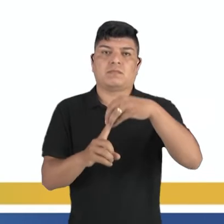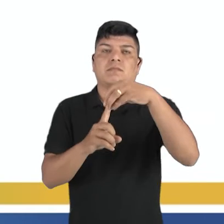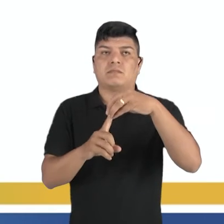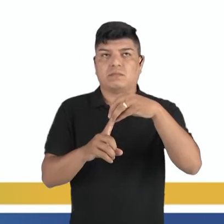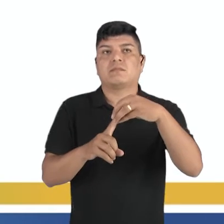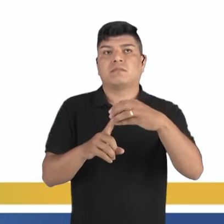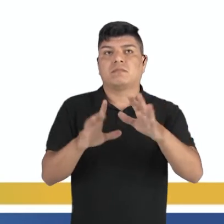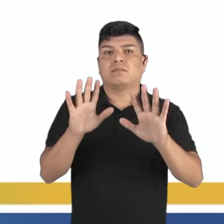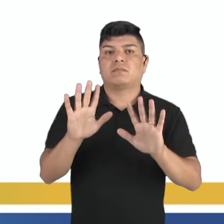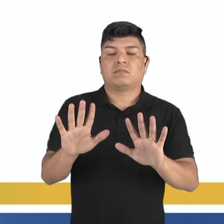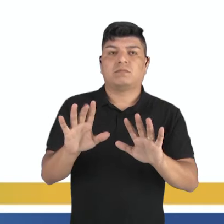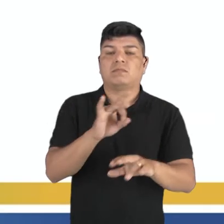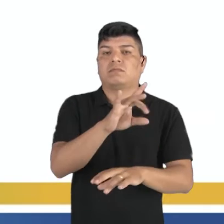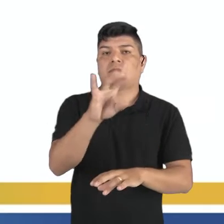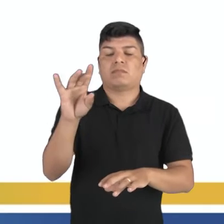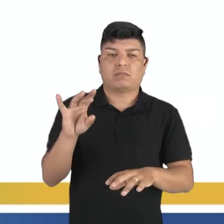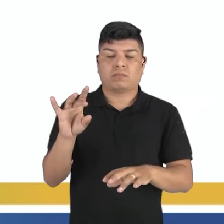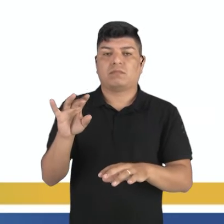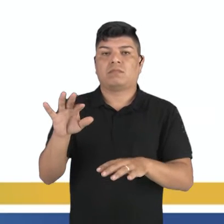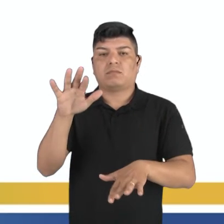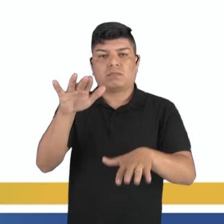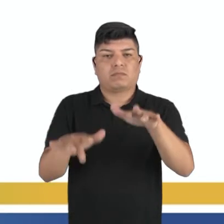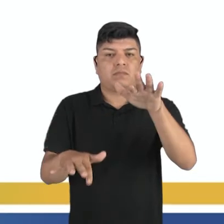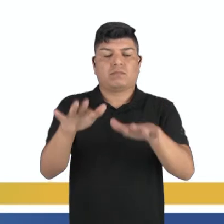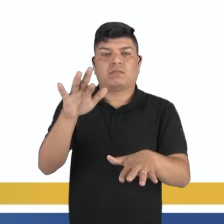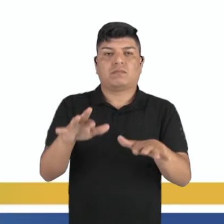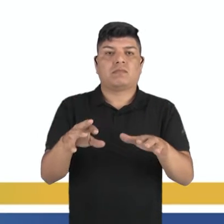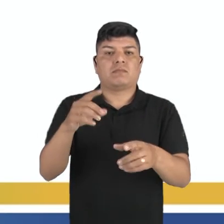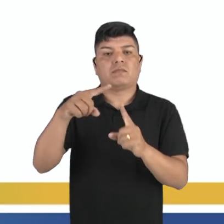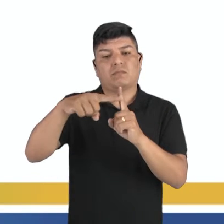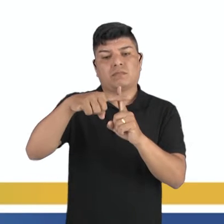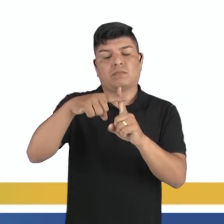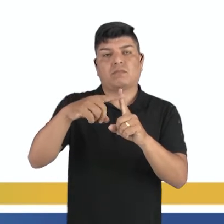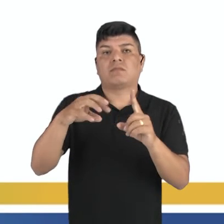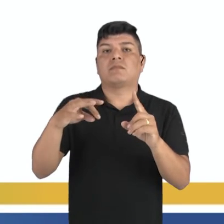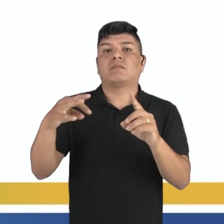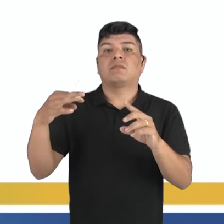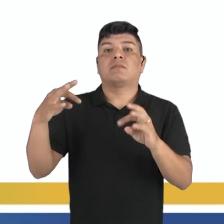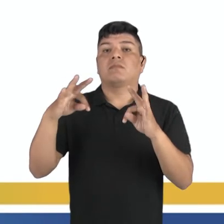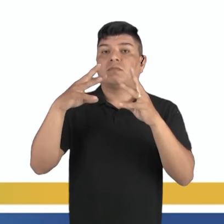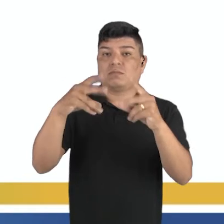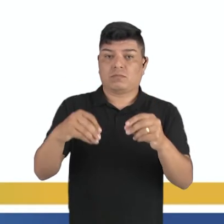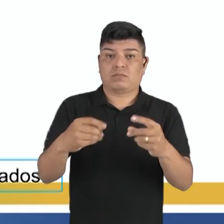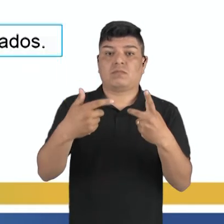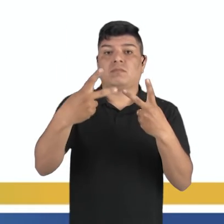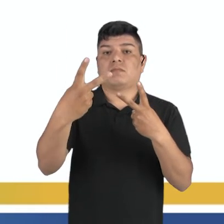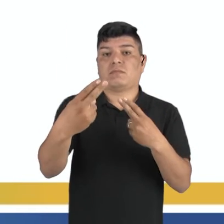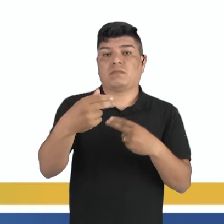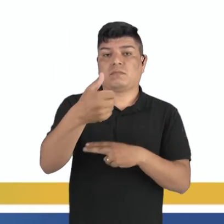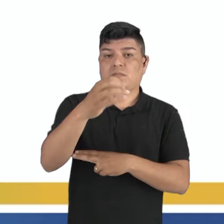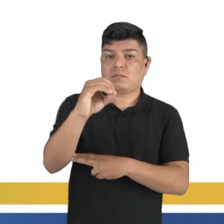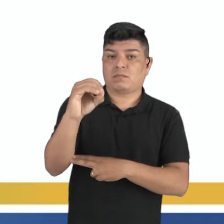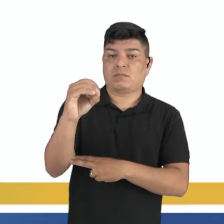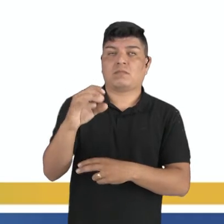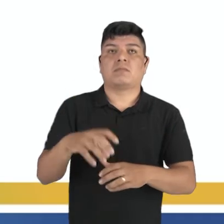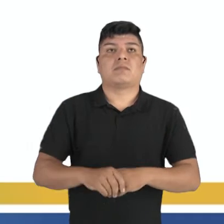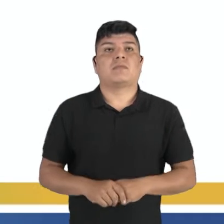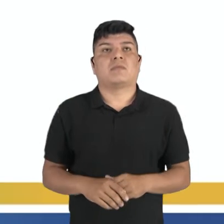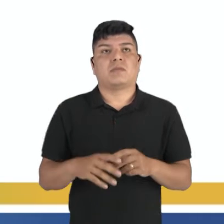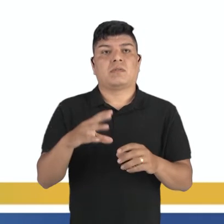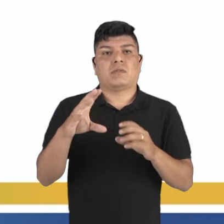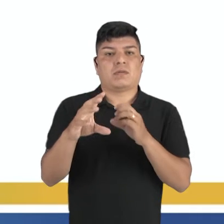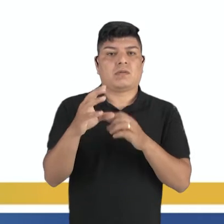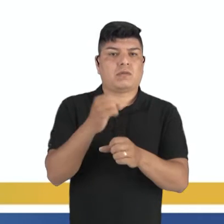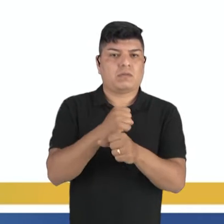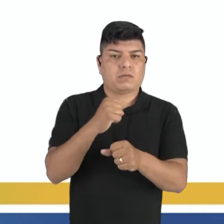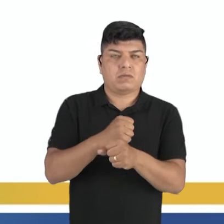e a respectiva frequência relativa, onde o somatório, né, dessas frequências é igual a 100. Então, nós vamos